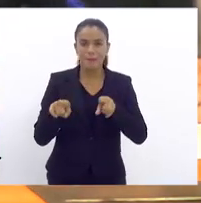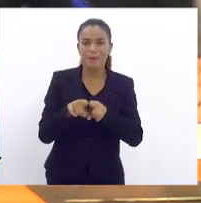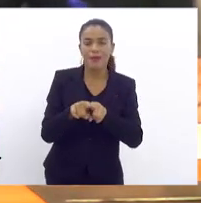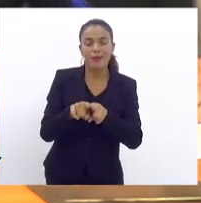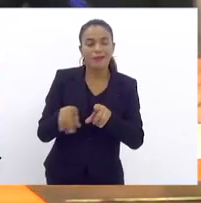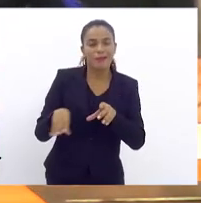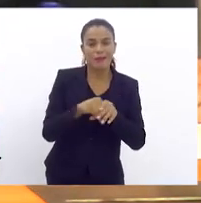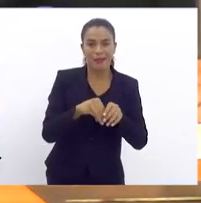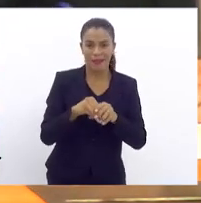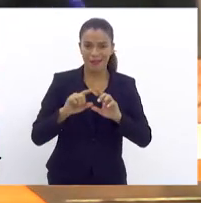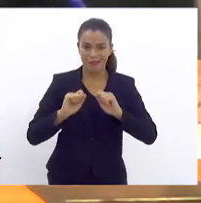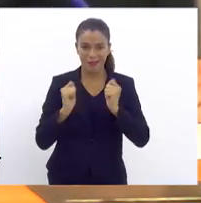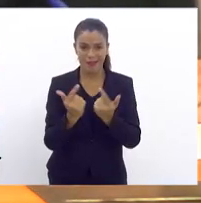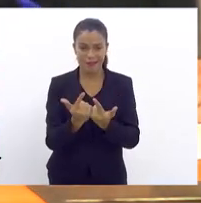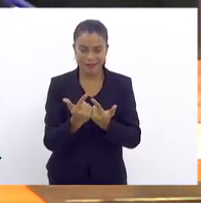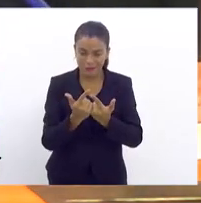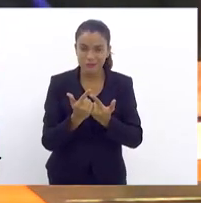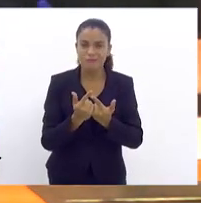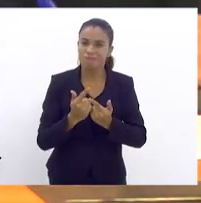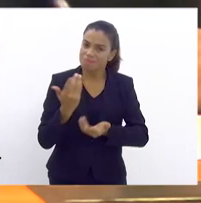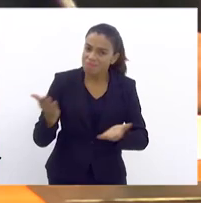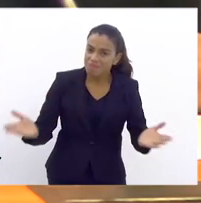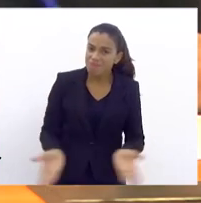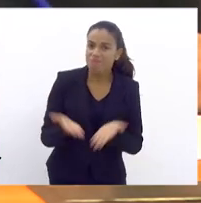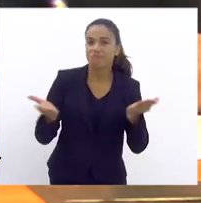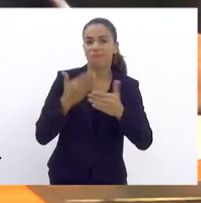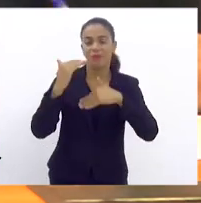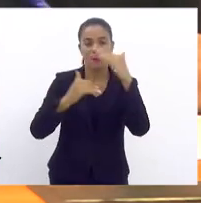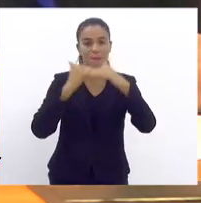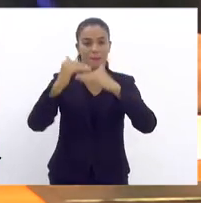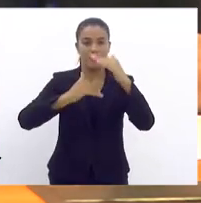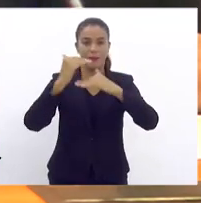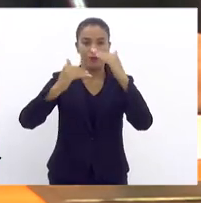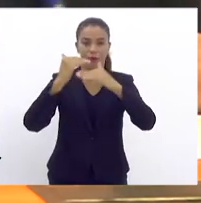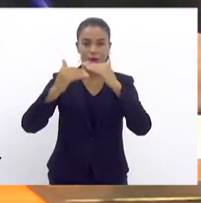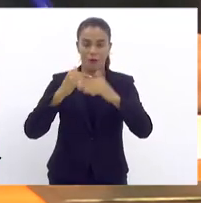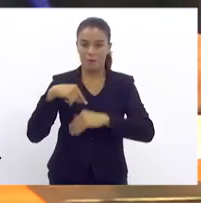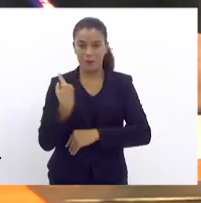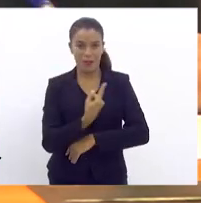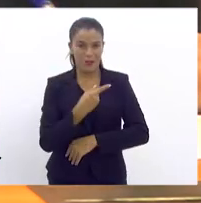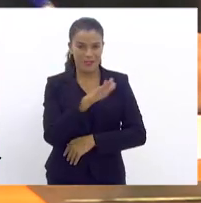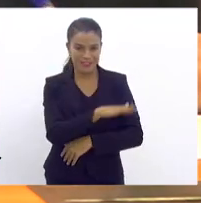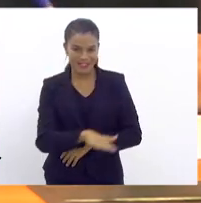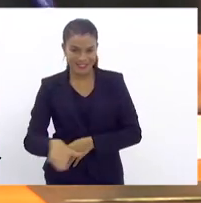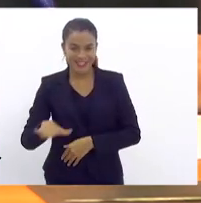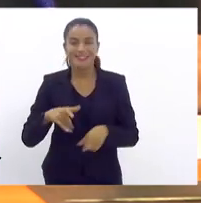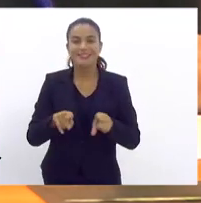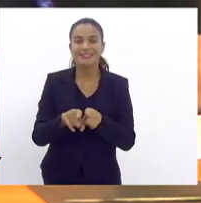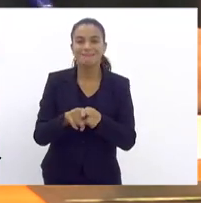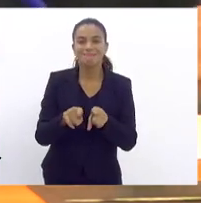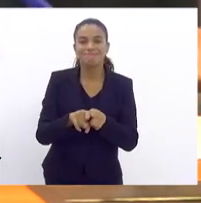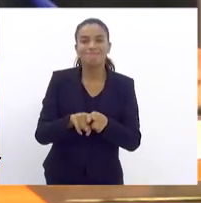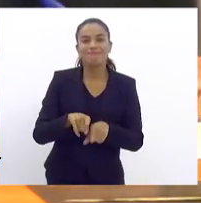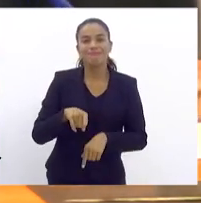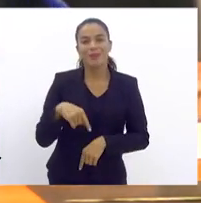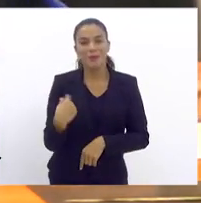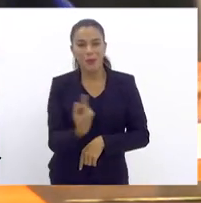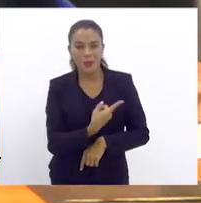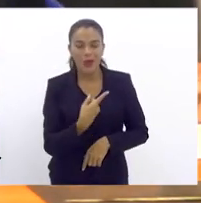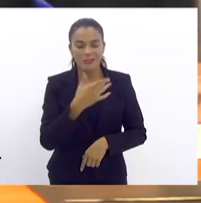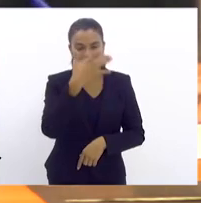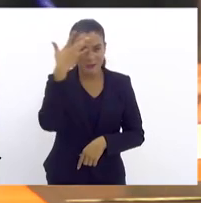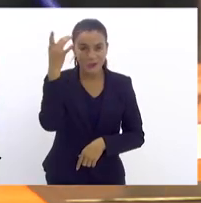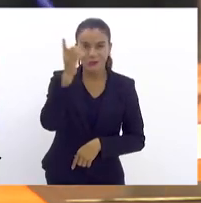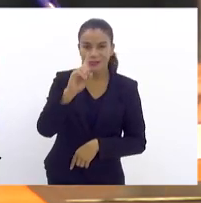nessa casa promovendo de Fato né O melhor é para nossas crianças para o nossos deficientes